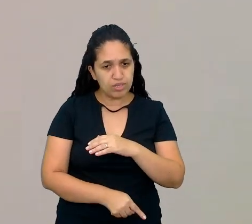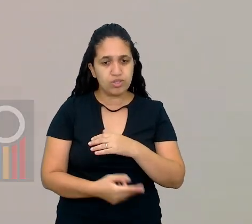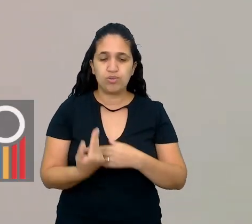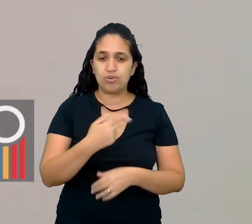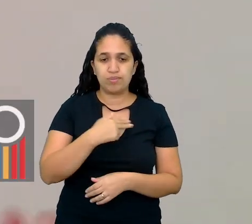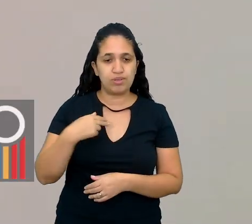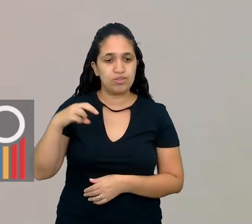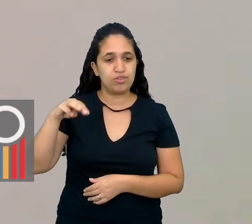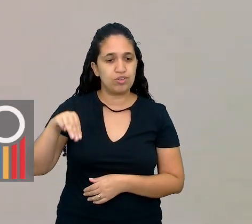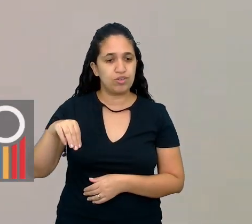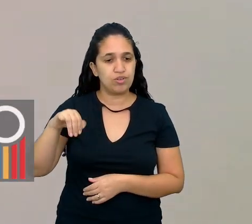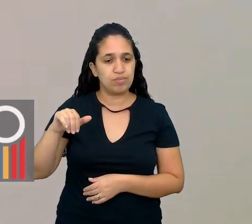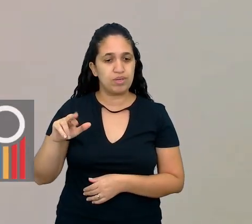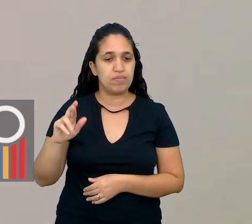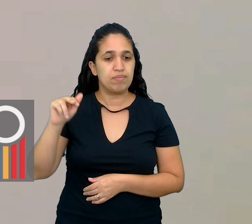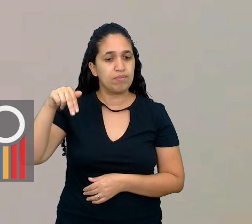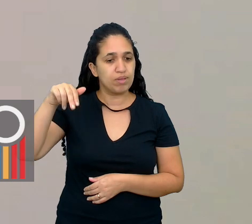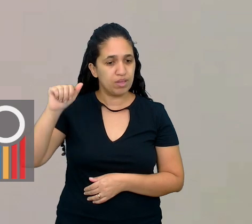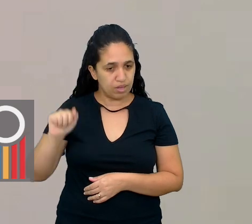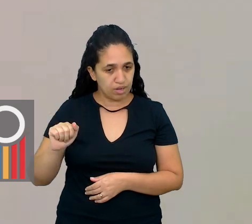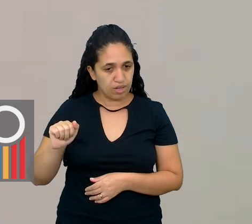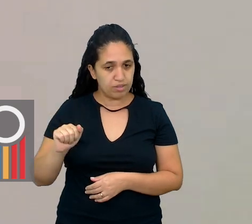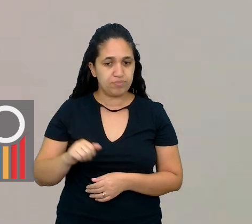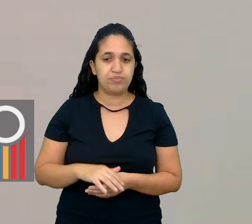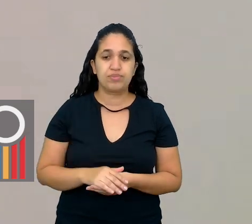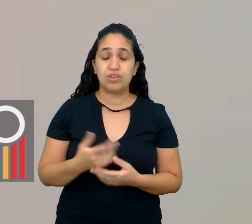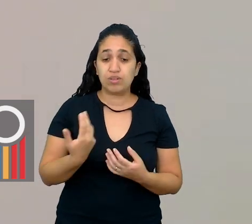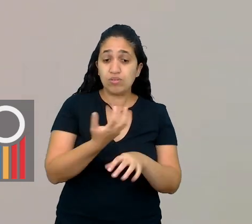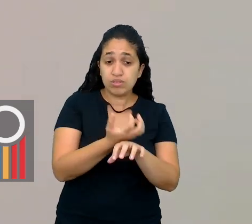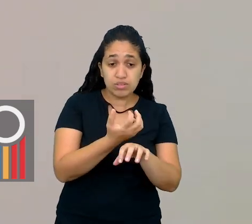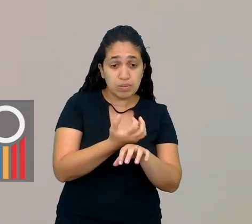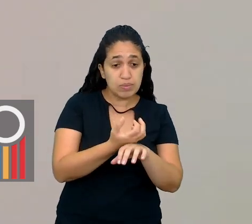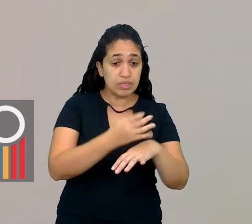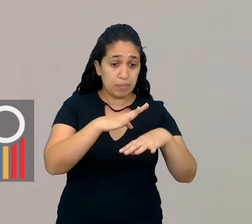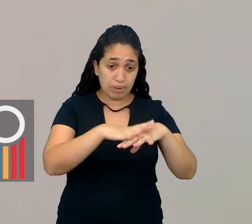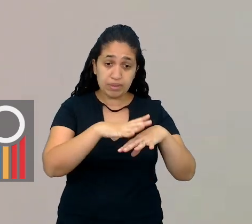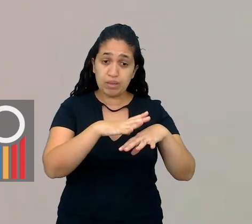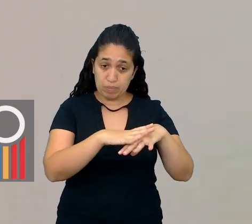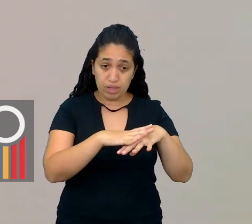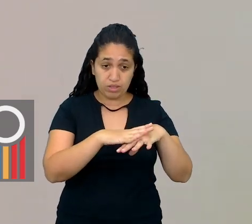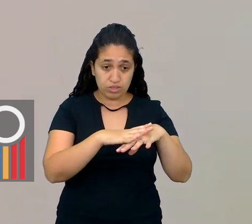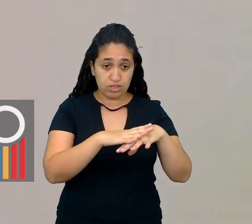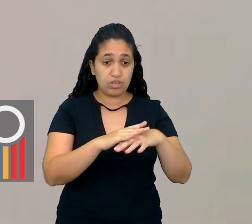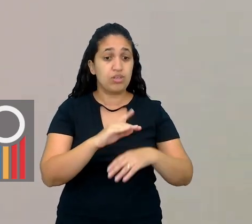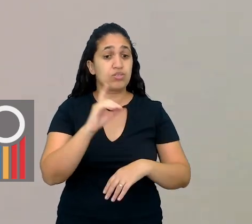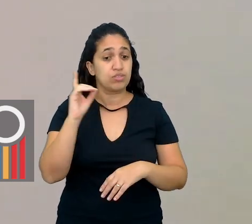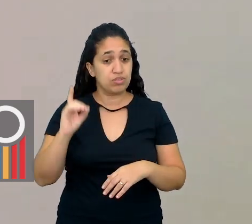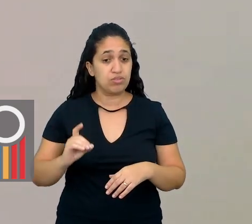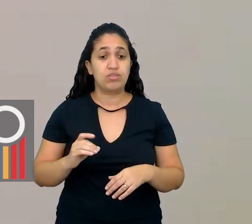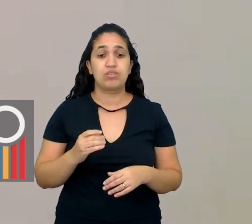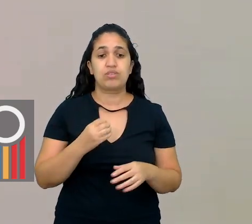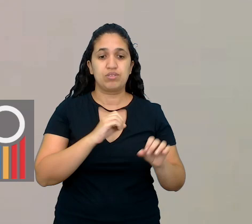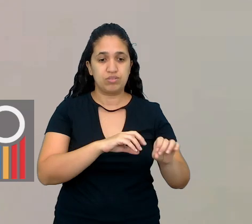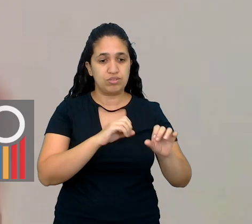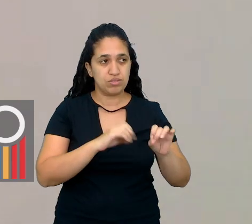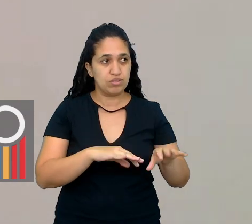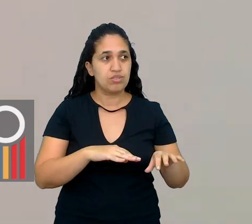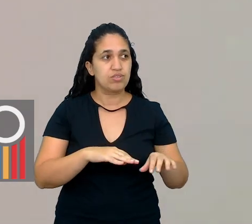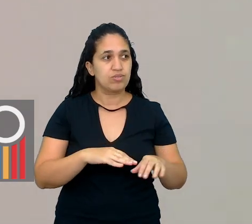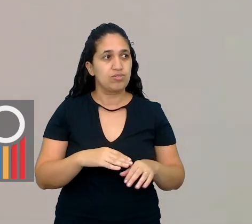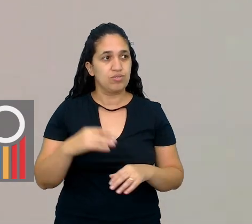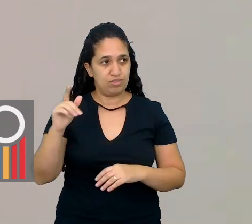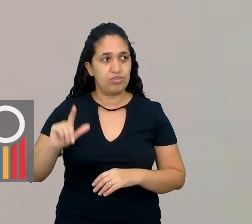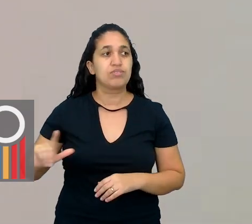nome é Mirna, estou com o PCNP de Matemática da Diretoria de Ensino de Campinas Leste. Vou fazer